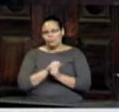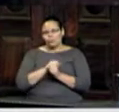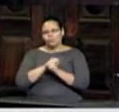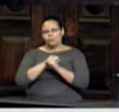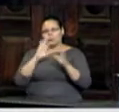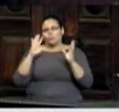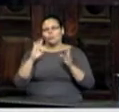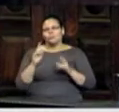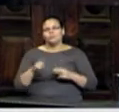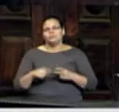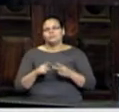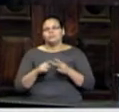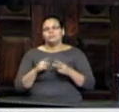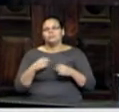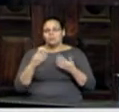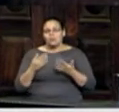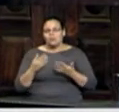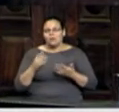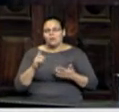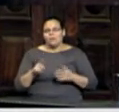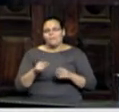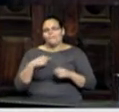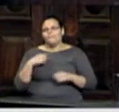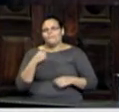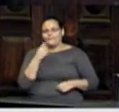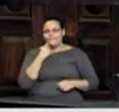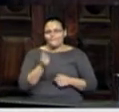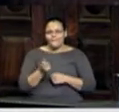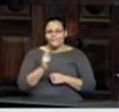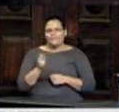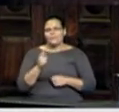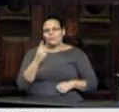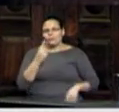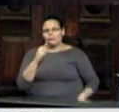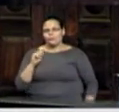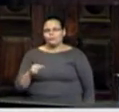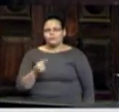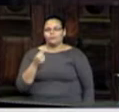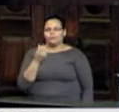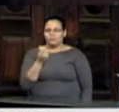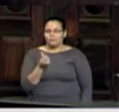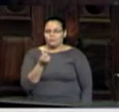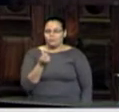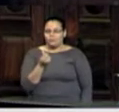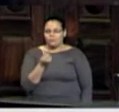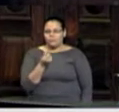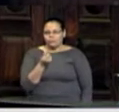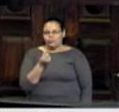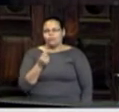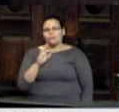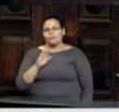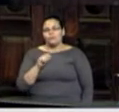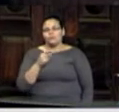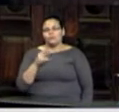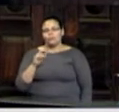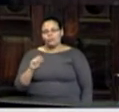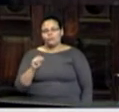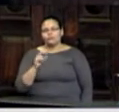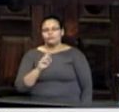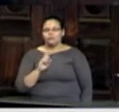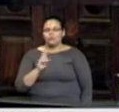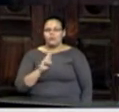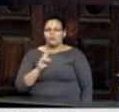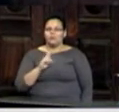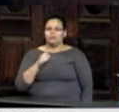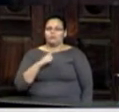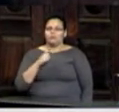Se tomarmos a previsão expressa na peça orçamentária de R$1,6 bilhão de valores nominais, veremos